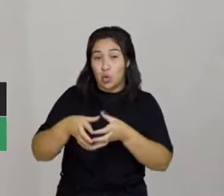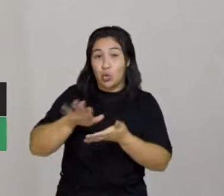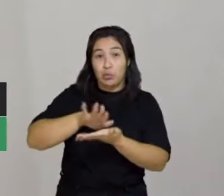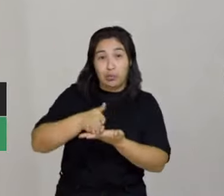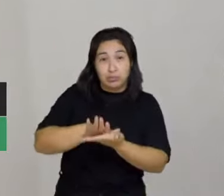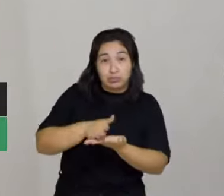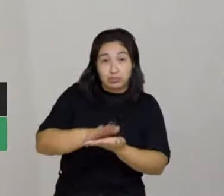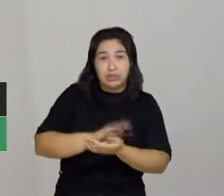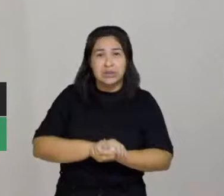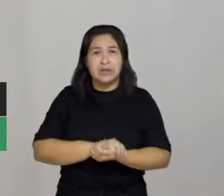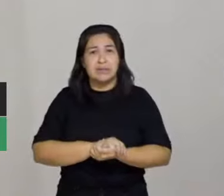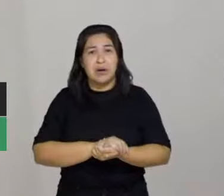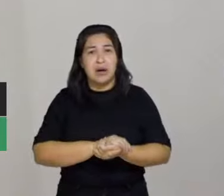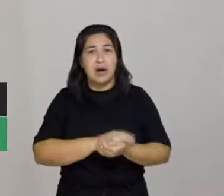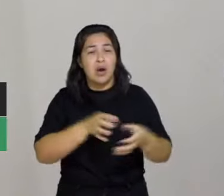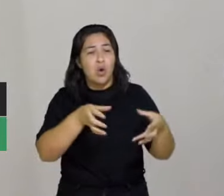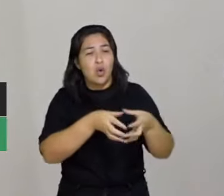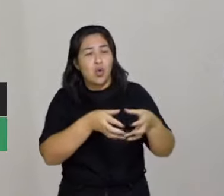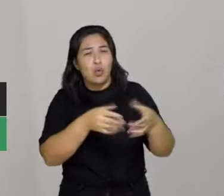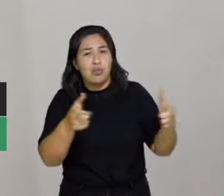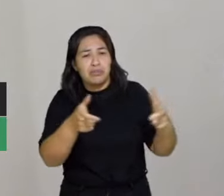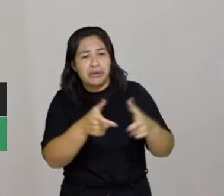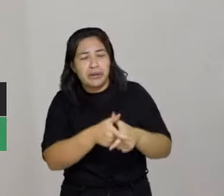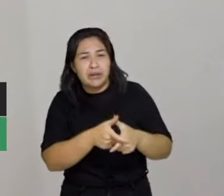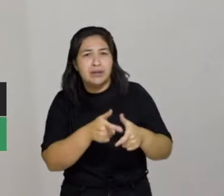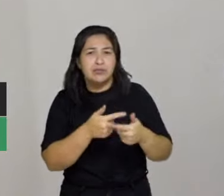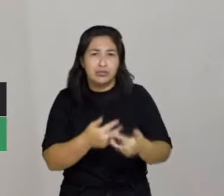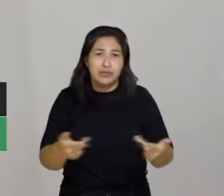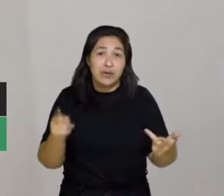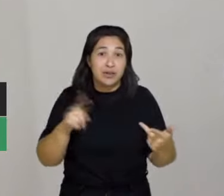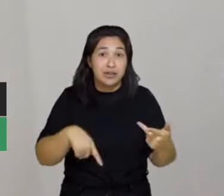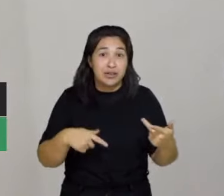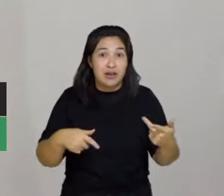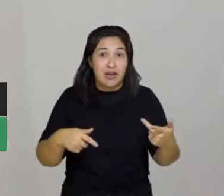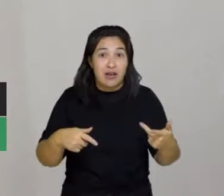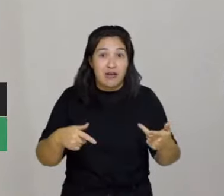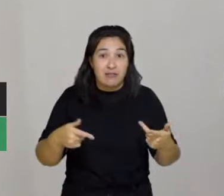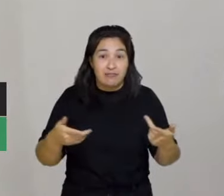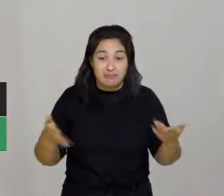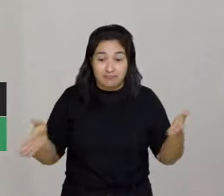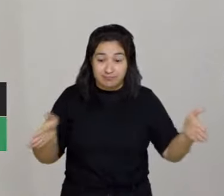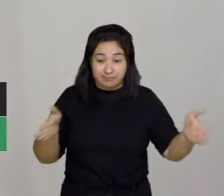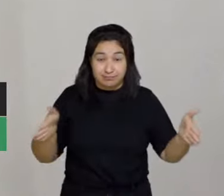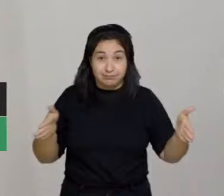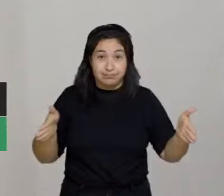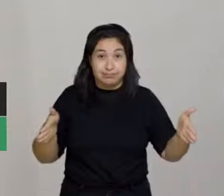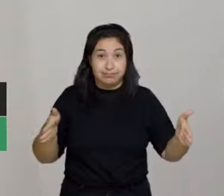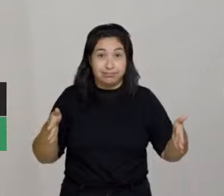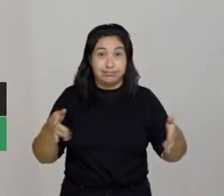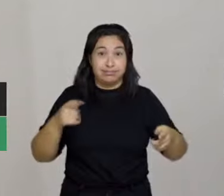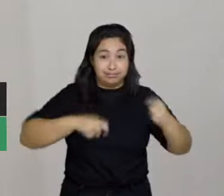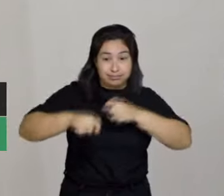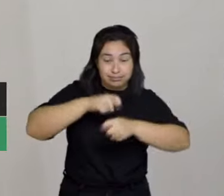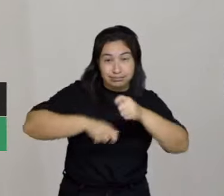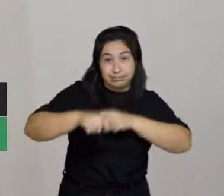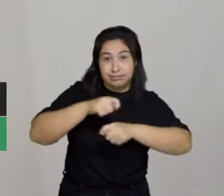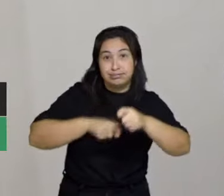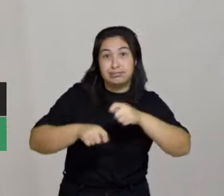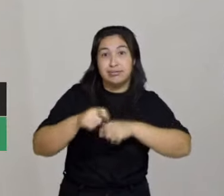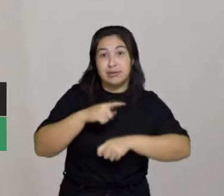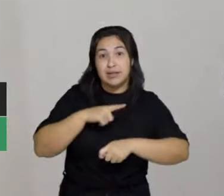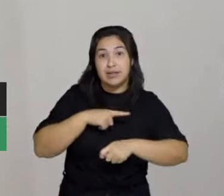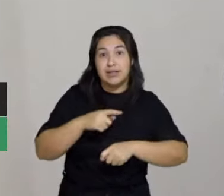passarelas, clubes e assim por diante. Então, é um grande momento, é uma das atividades que mais gira economicamente num